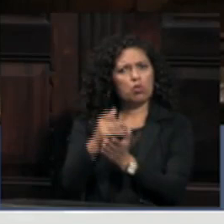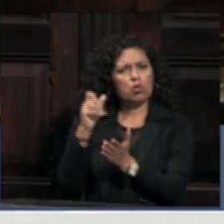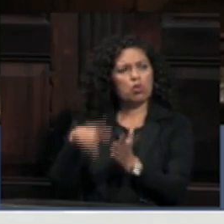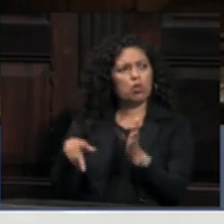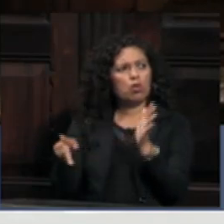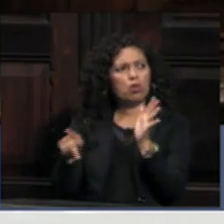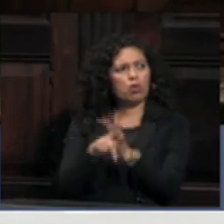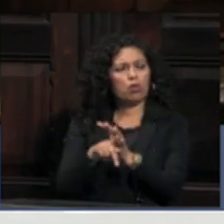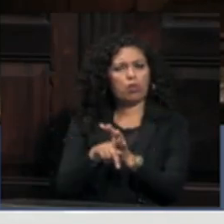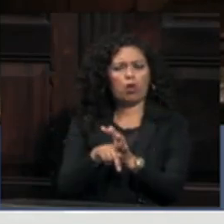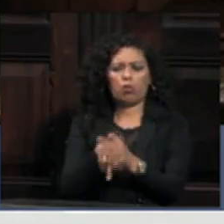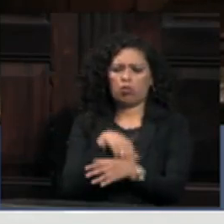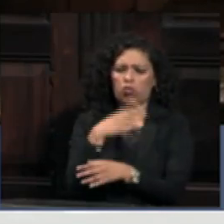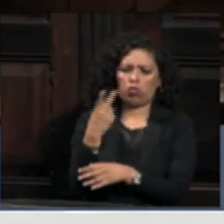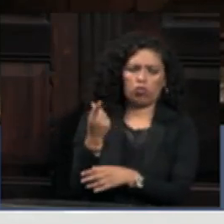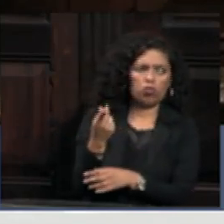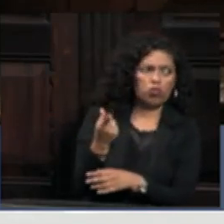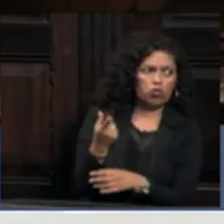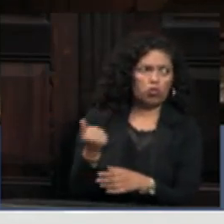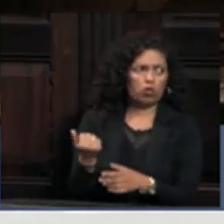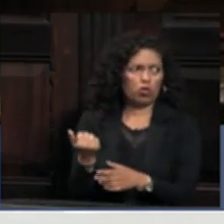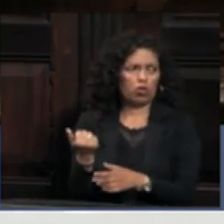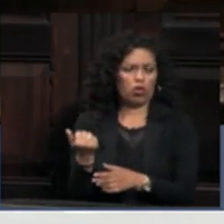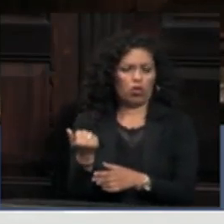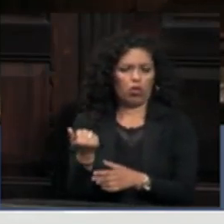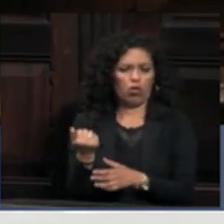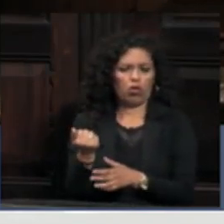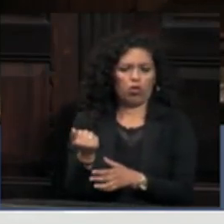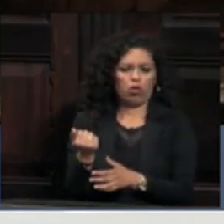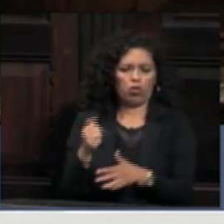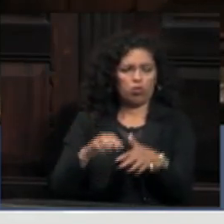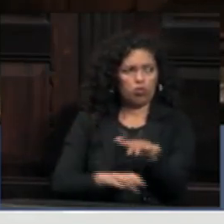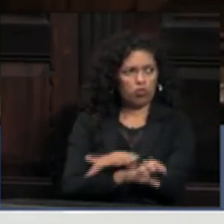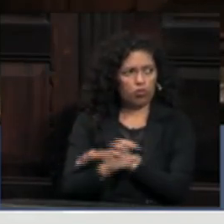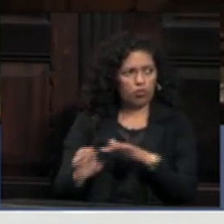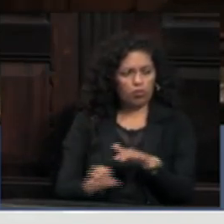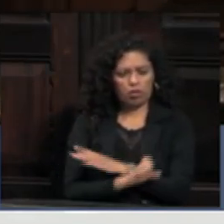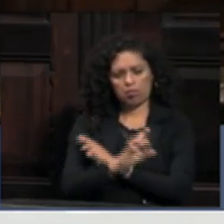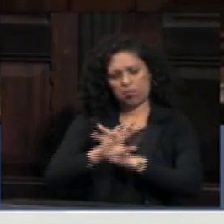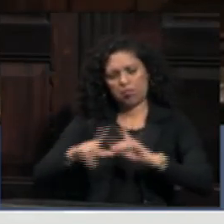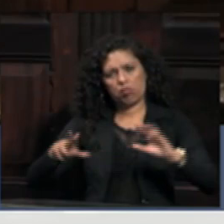Do capital financeiro, do capital industrial, do capital.